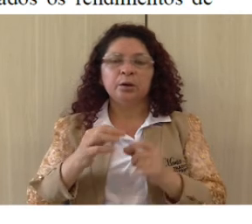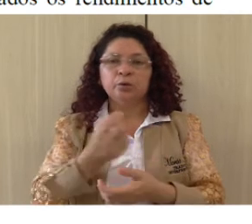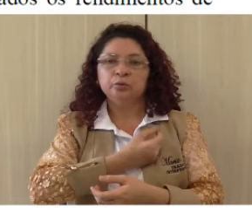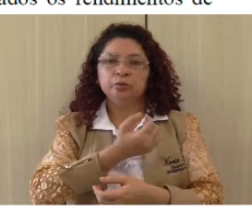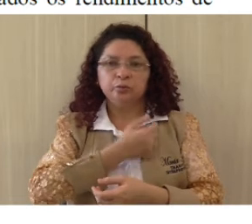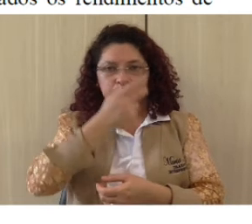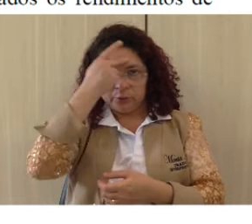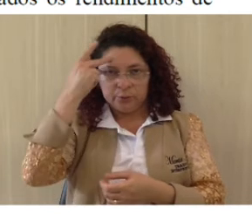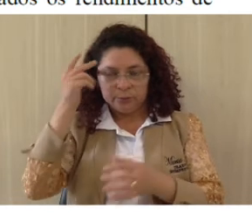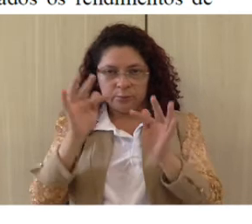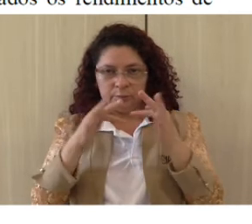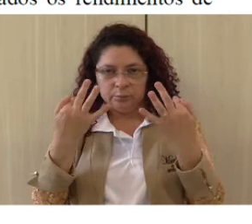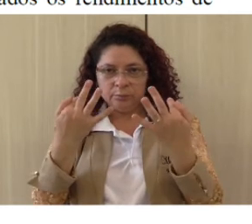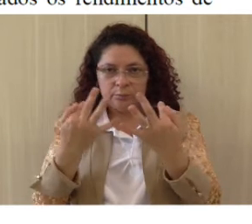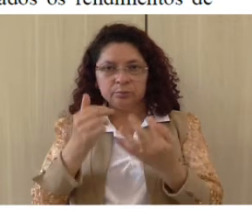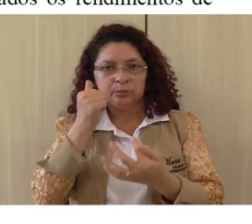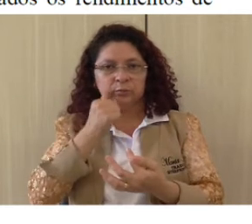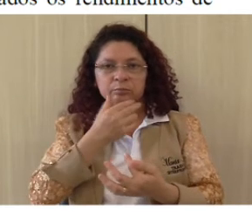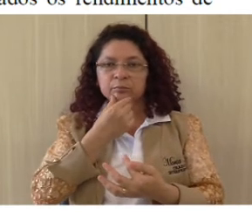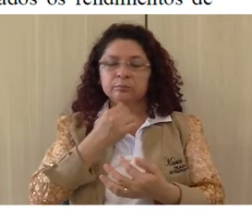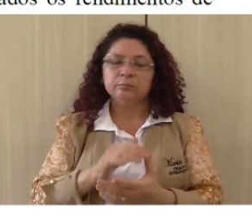da família do candidato ou da candidata.